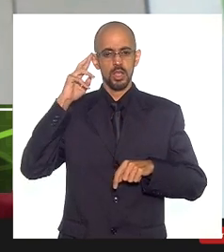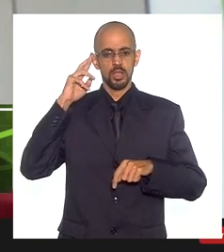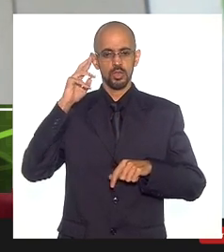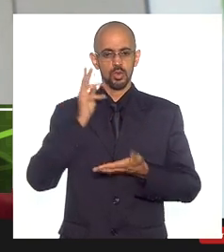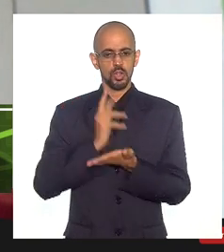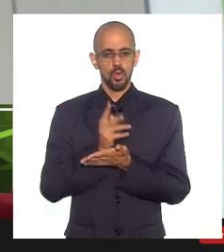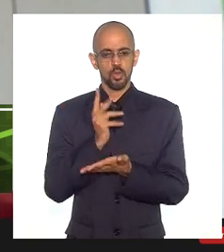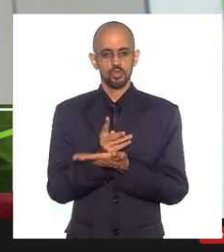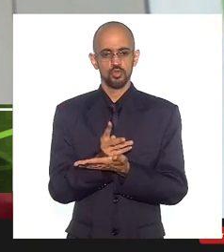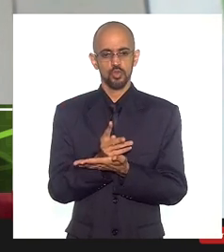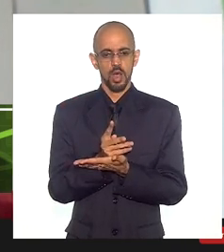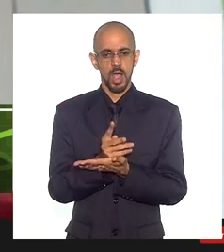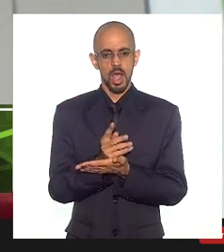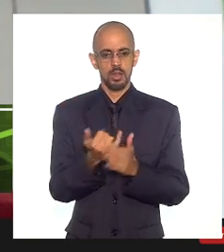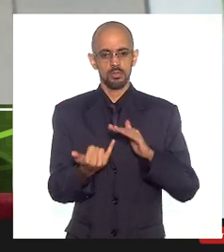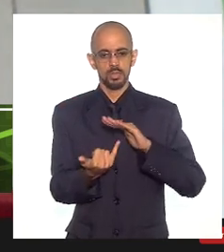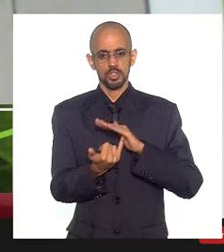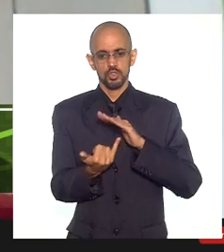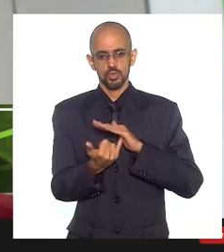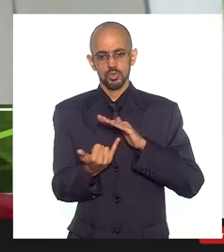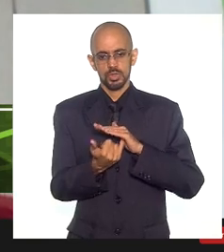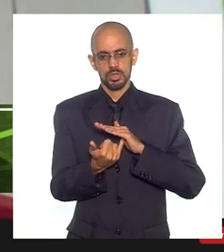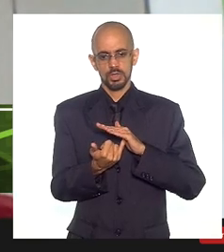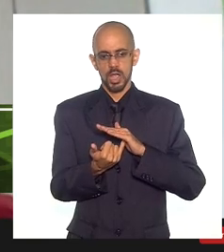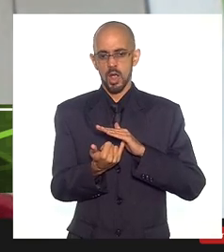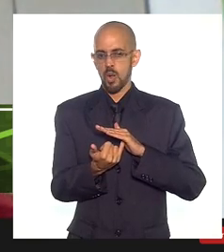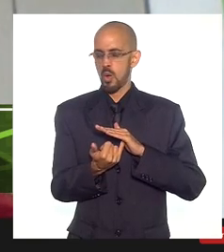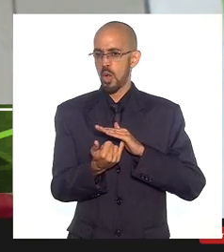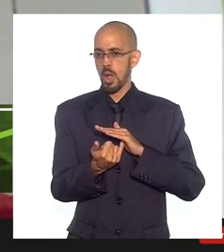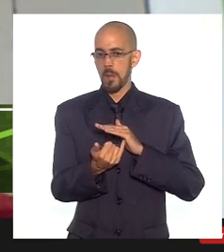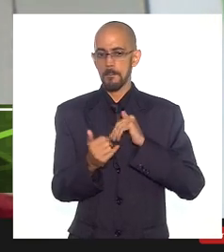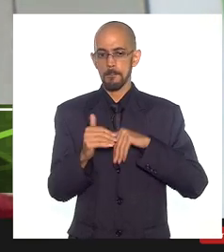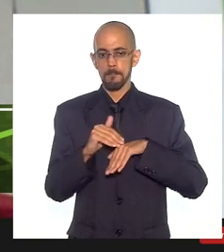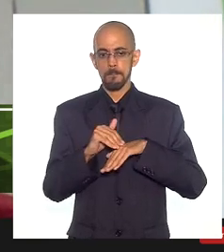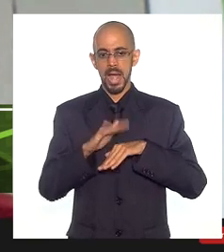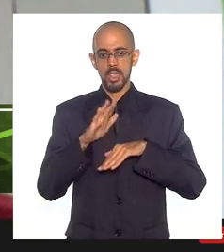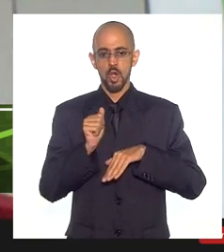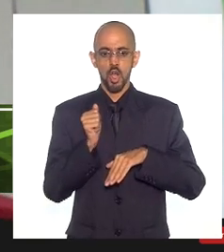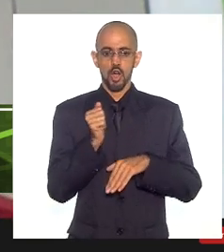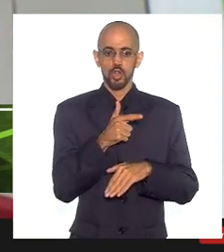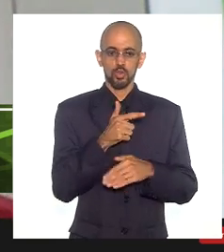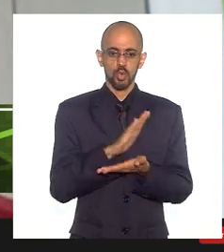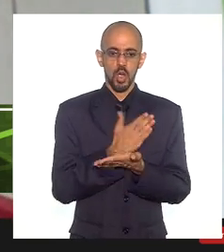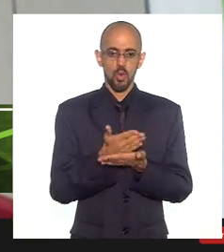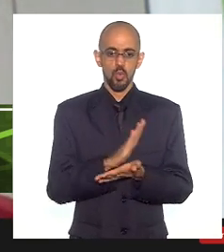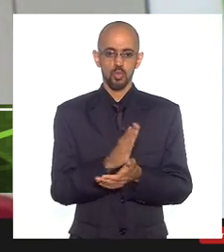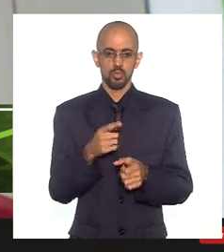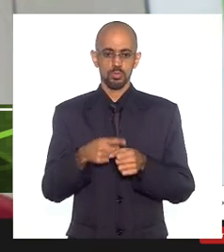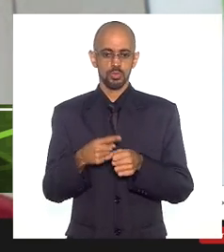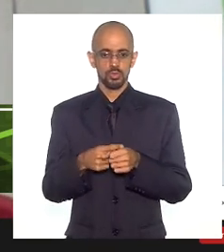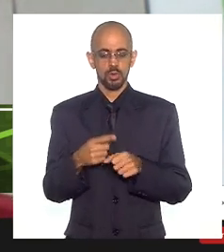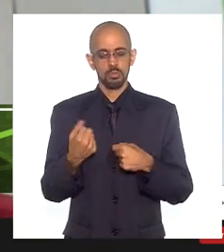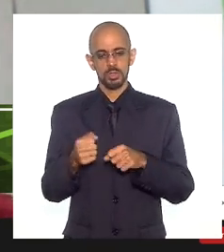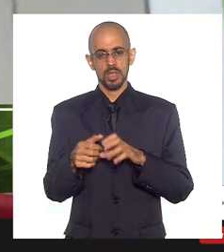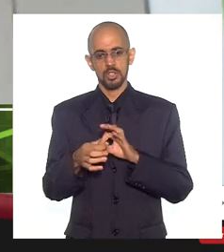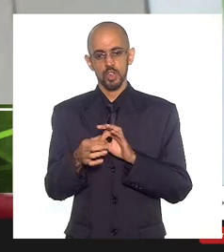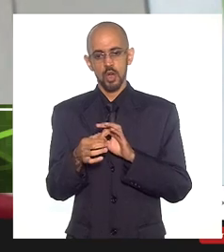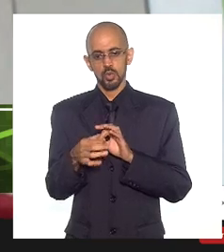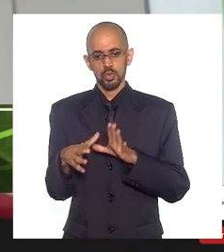instituição como a UERJ, maior do que muitos municípios, continuar precisando de autorização